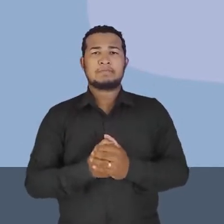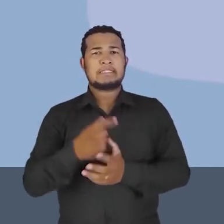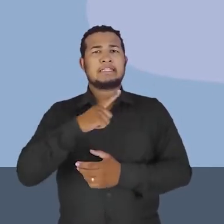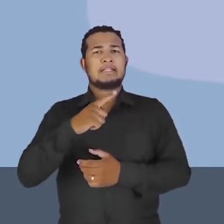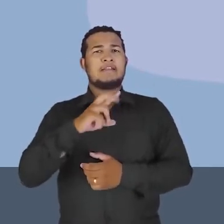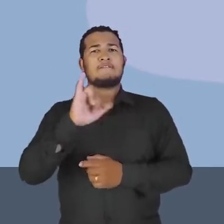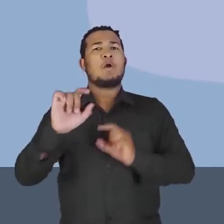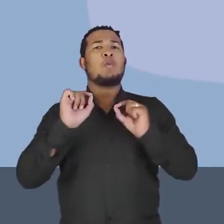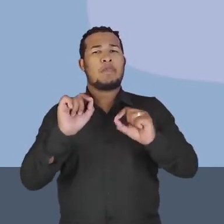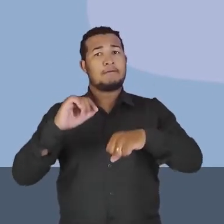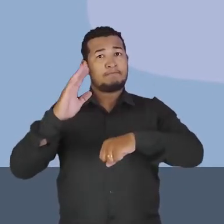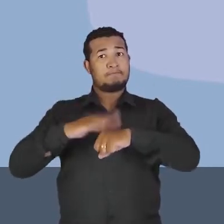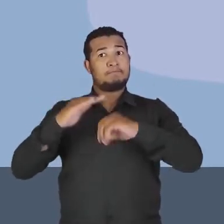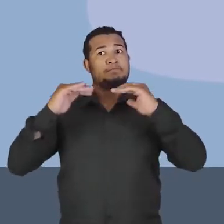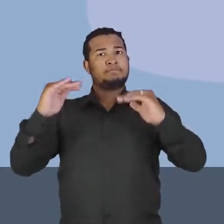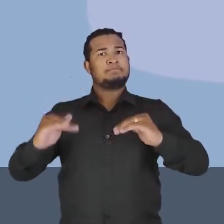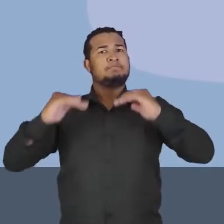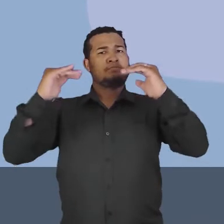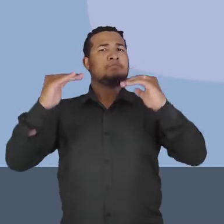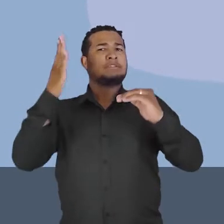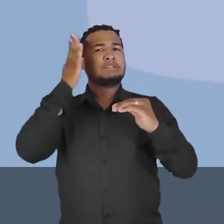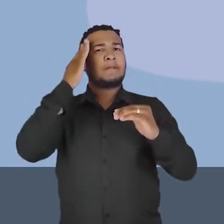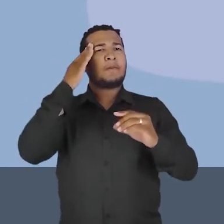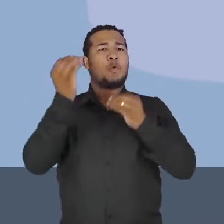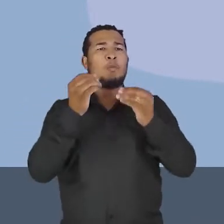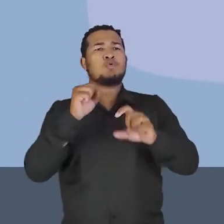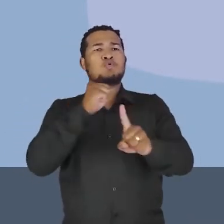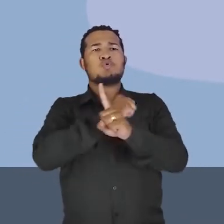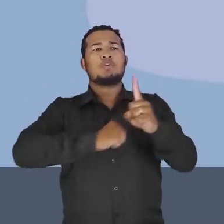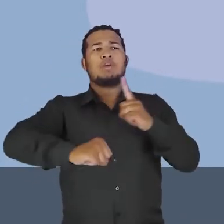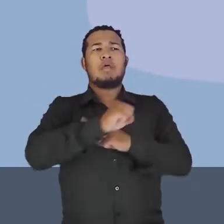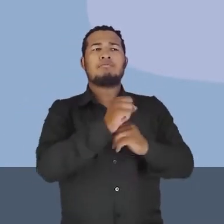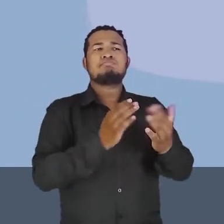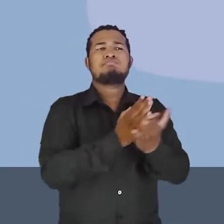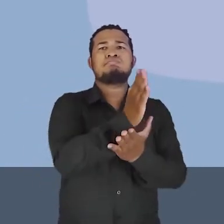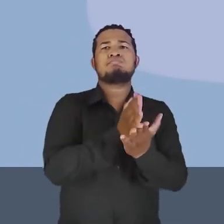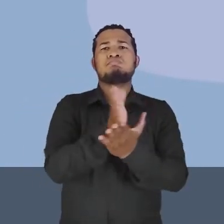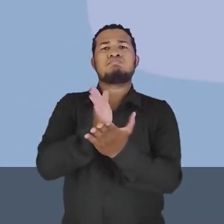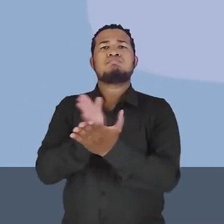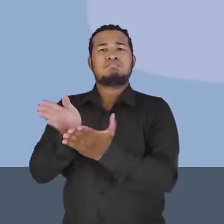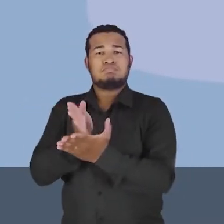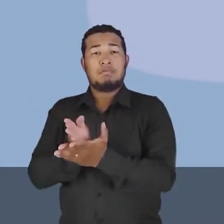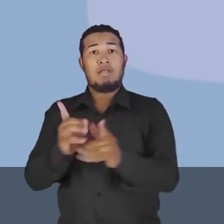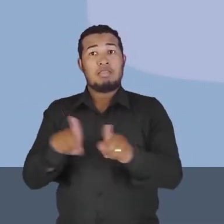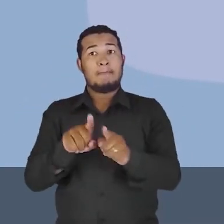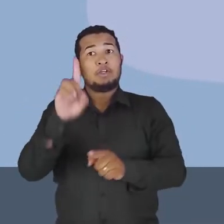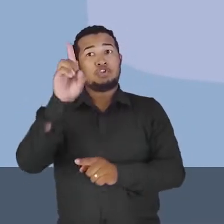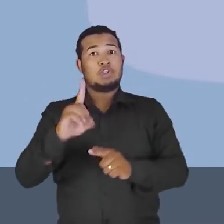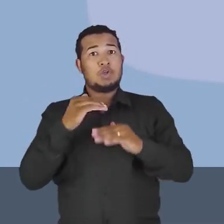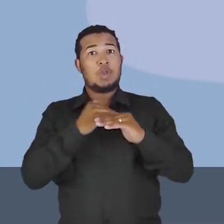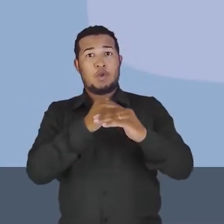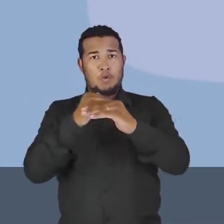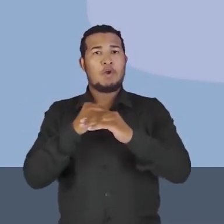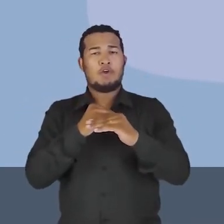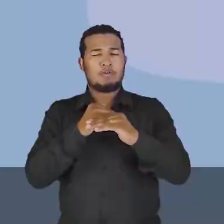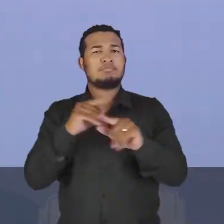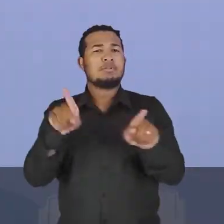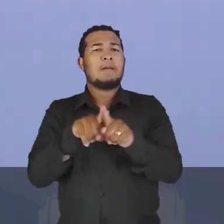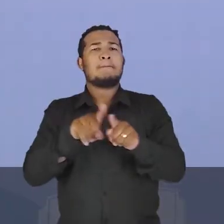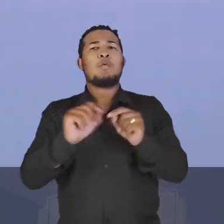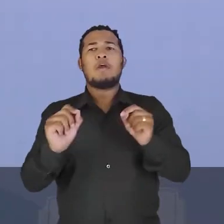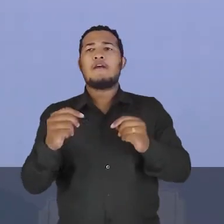a soberania para decidir os rumos da sociedade, isonomia, que significa igualdade de direitos, e isegoria, equivalência de